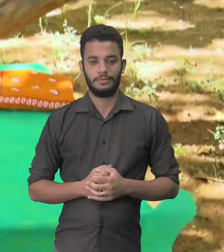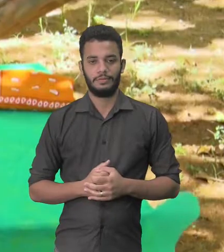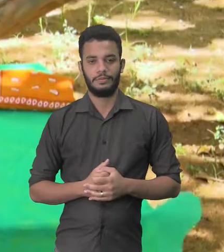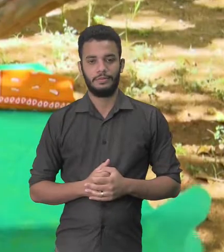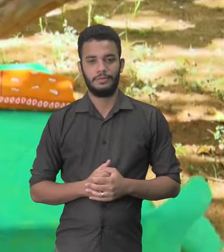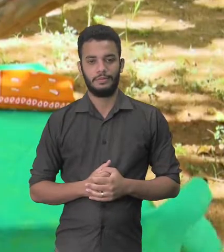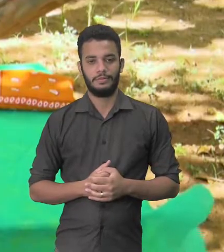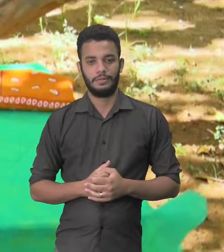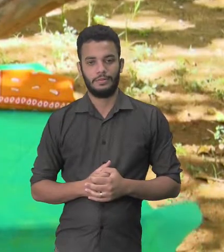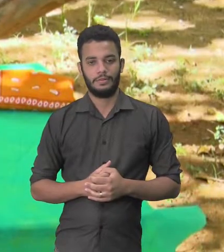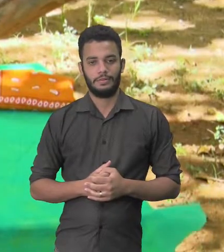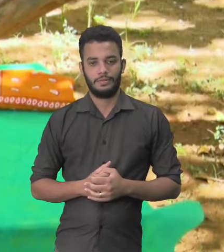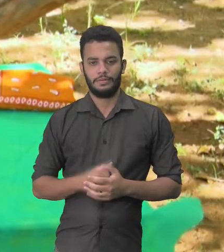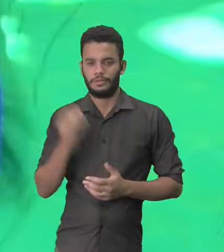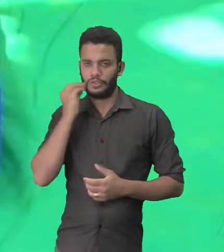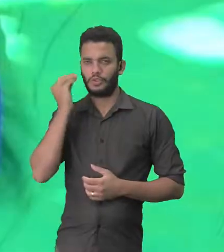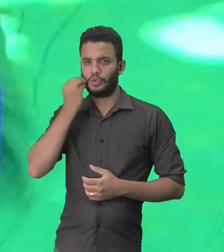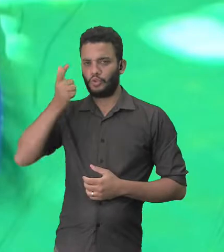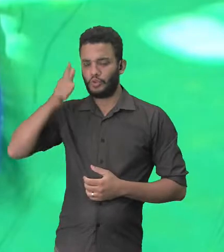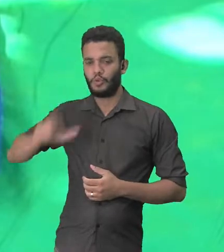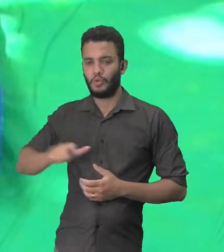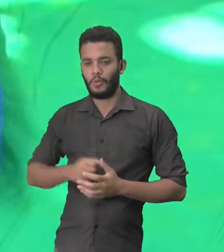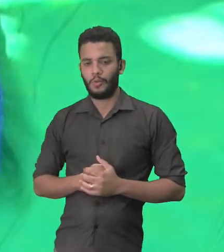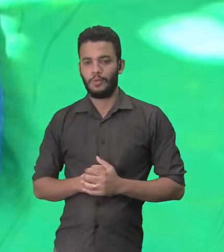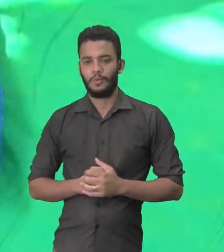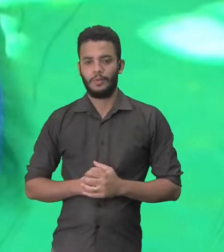Deu errado, vou tentar mais uma vez.